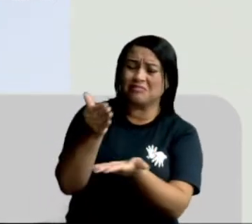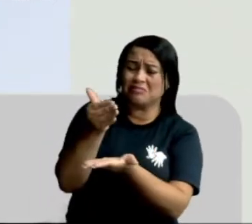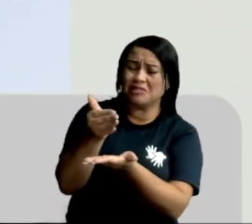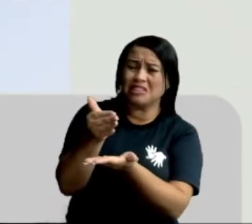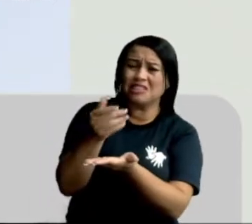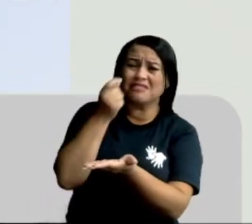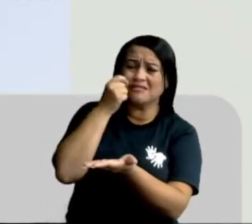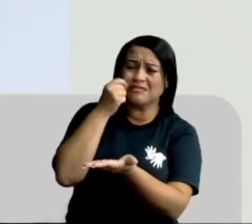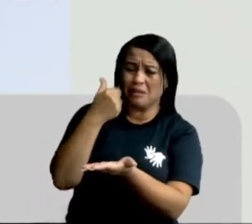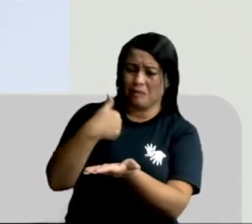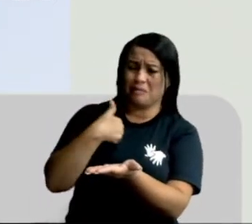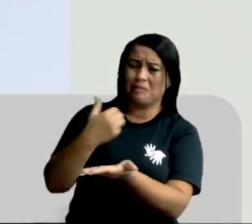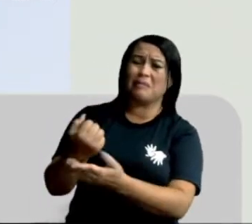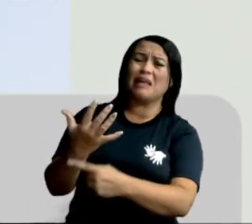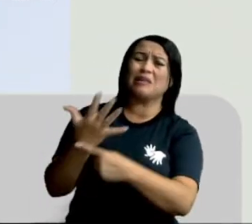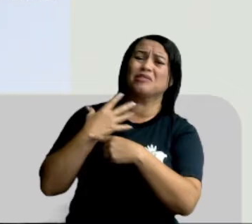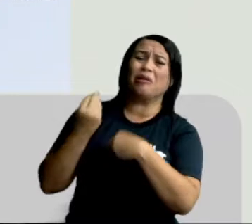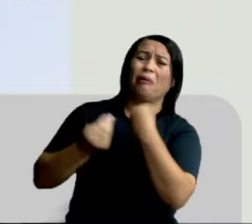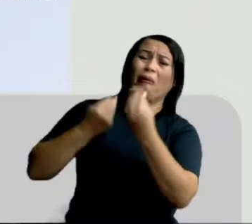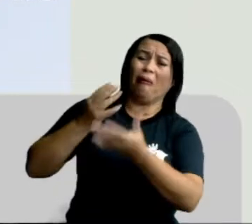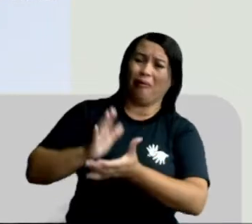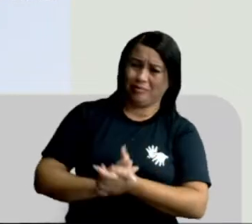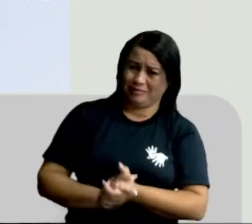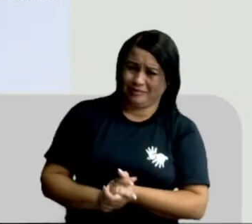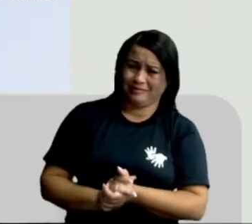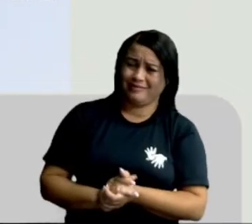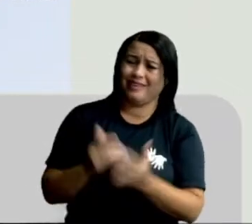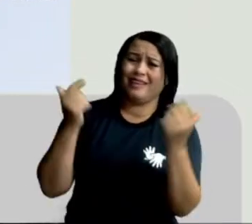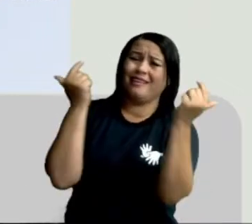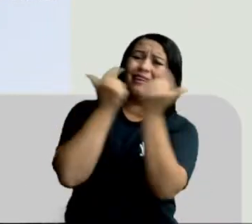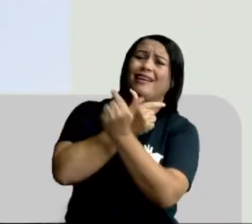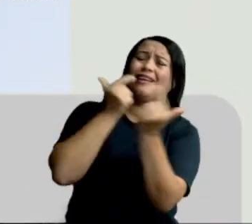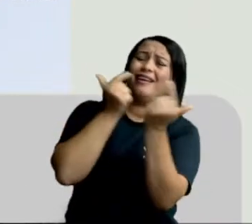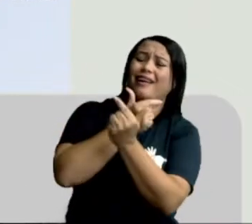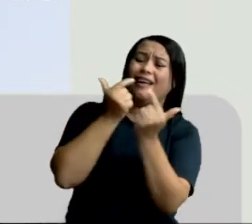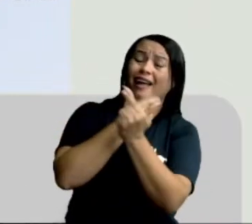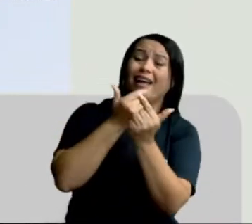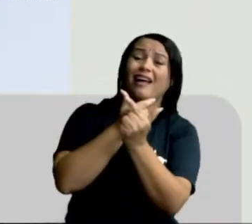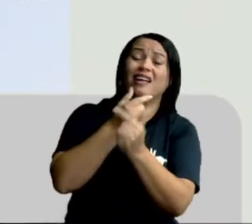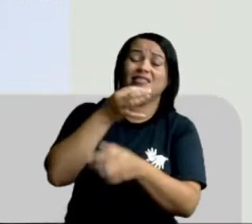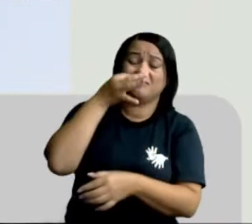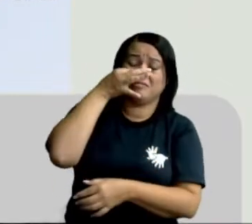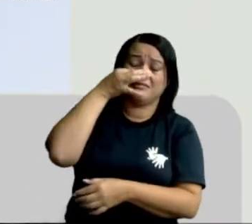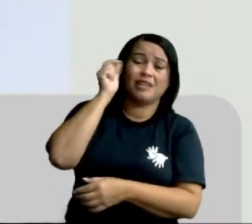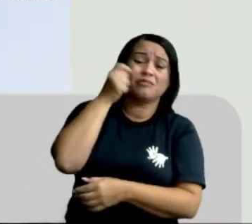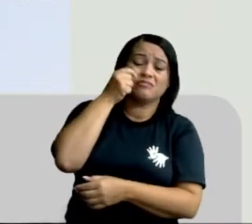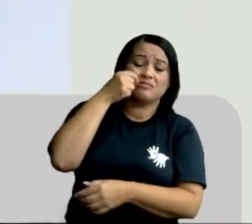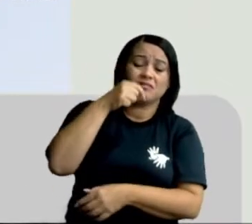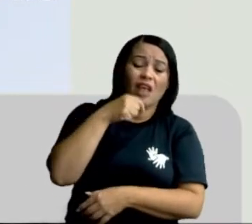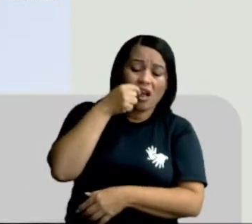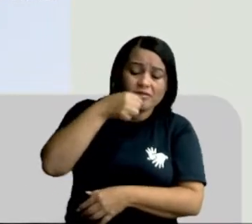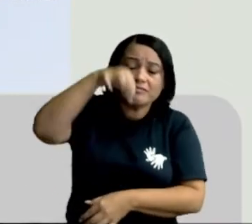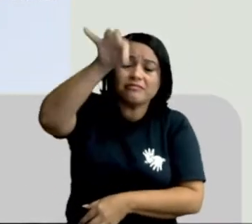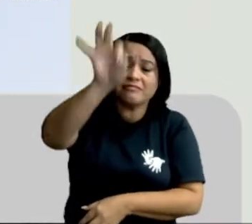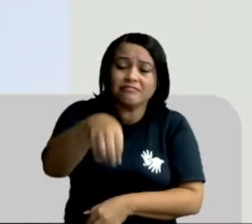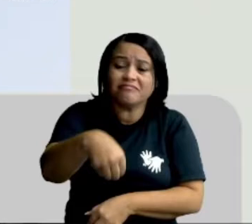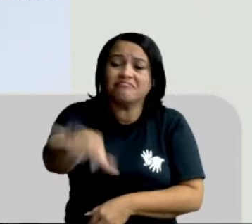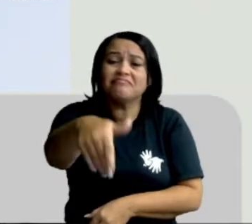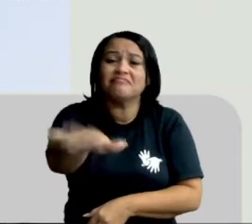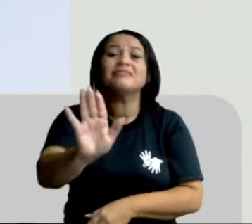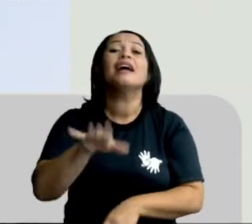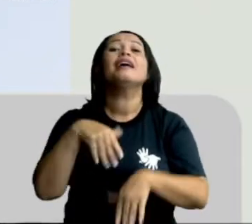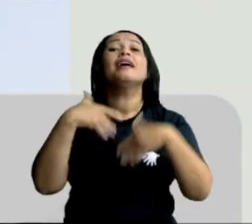poderia ajudar uma fera poderosa? Achou tanta graça que soltou o infeliz.